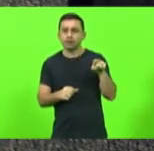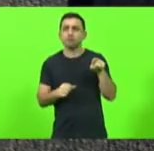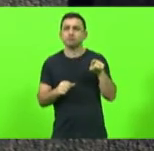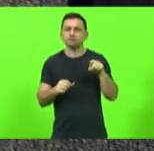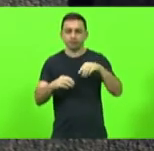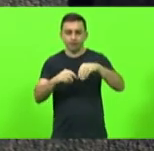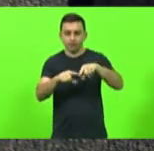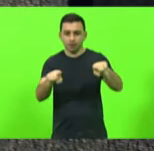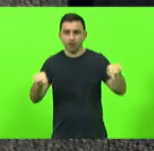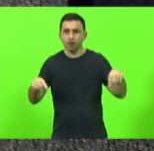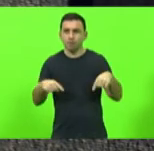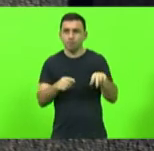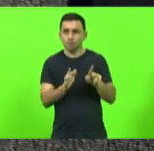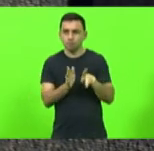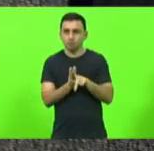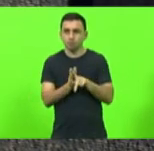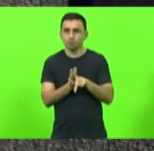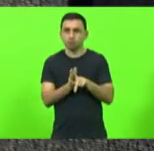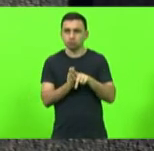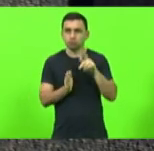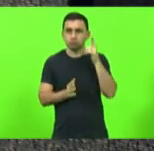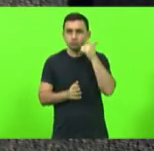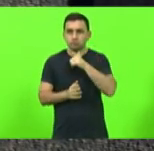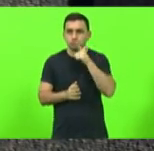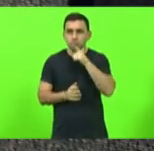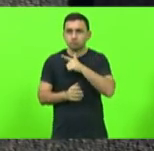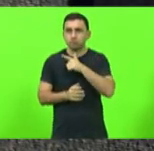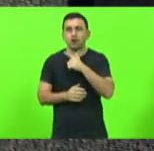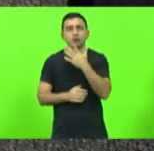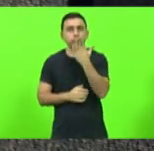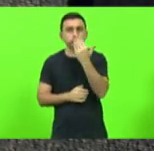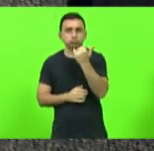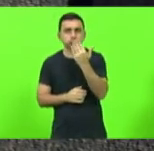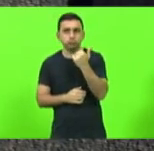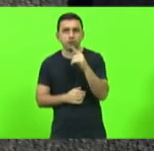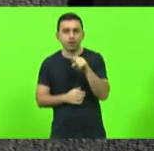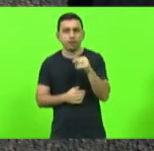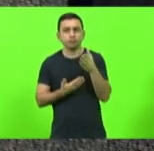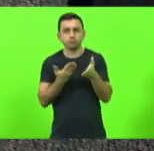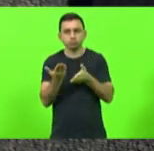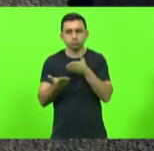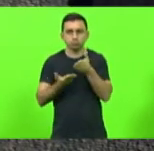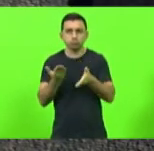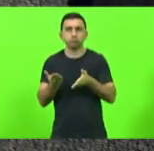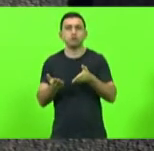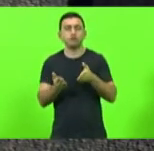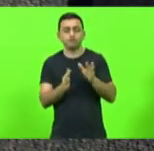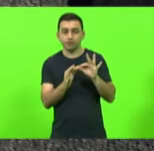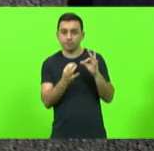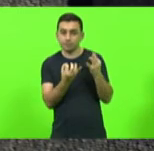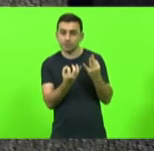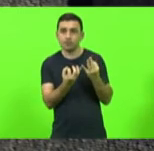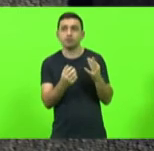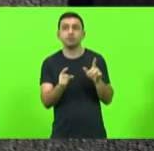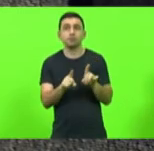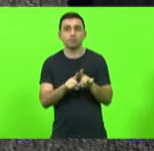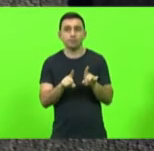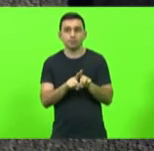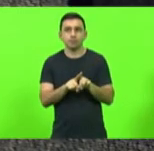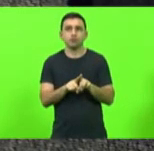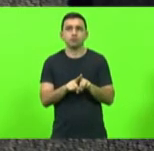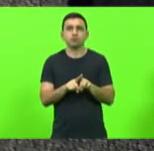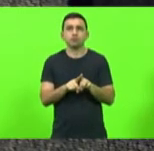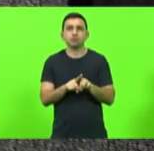terra, da sua conquista, né, alimentos para atender as necessidades familiares e também